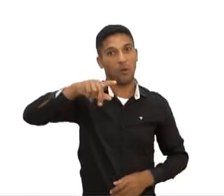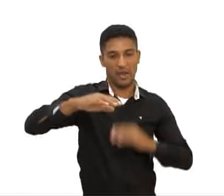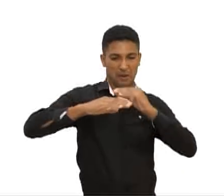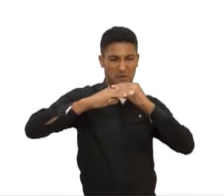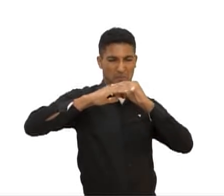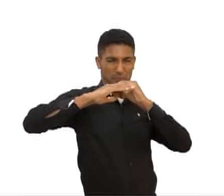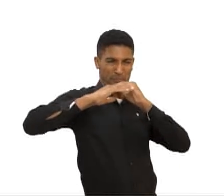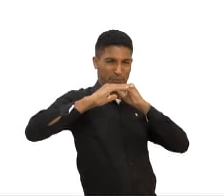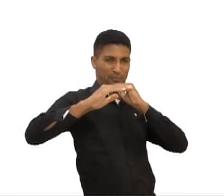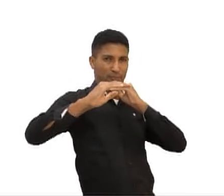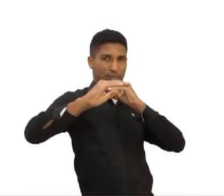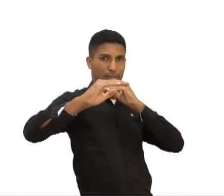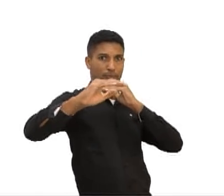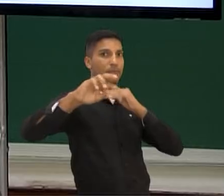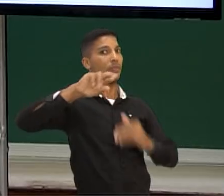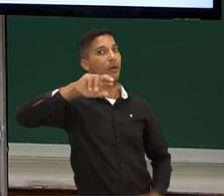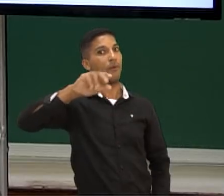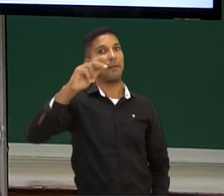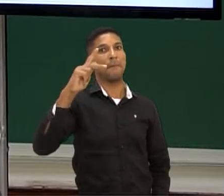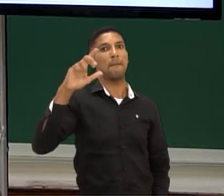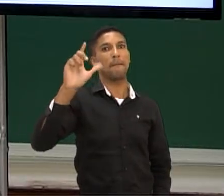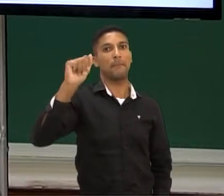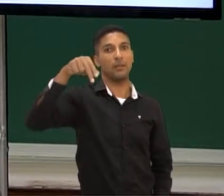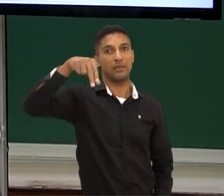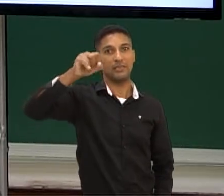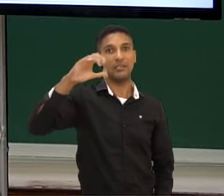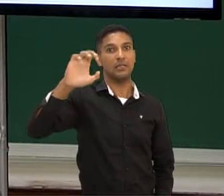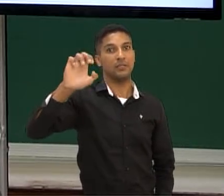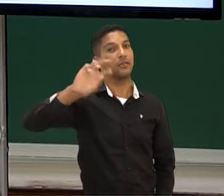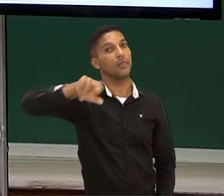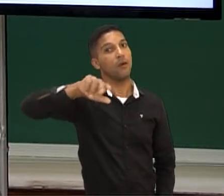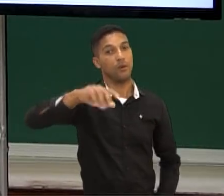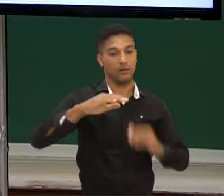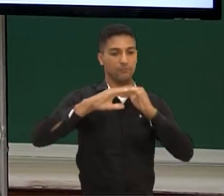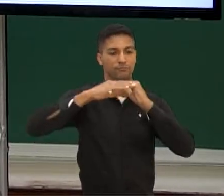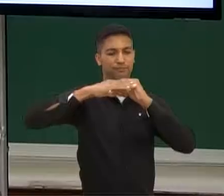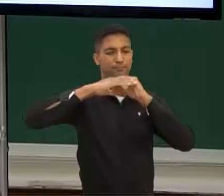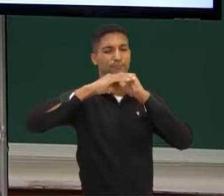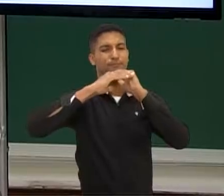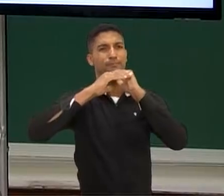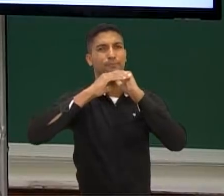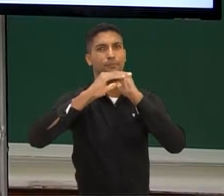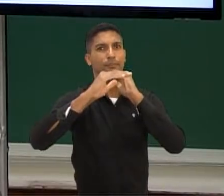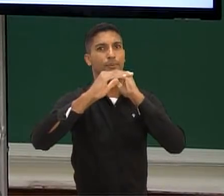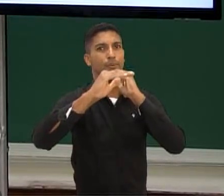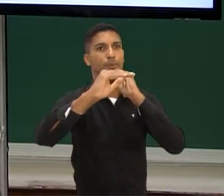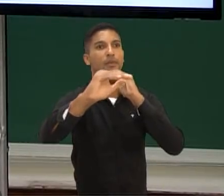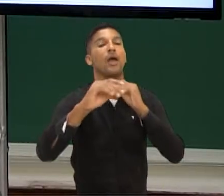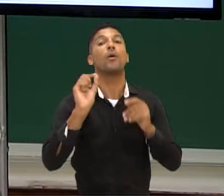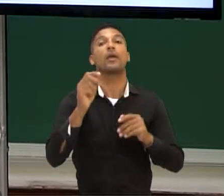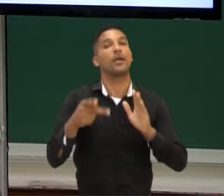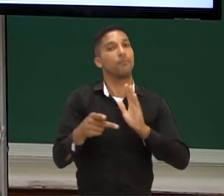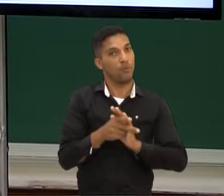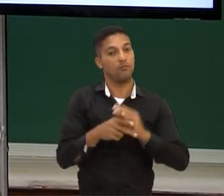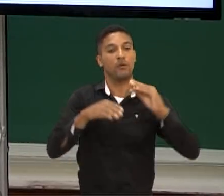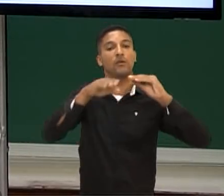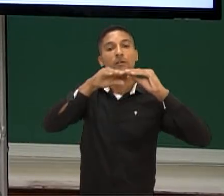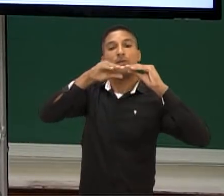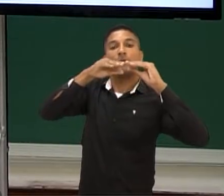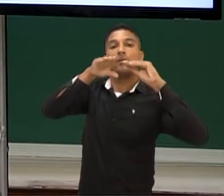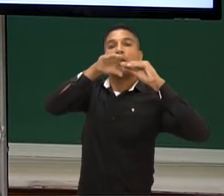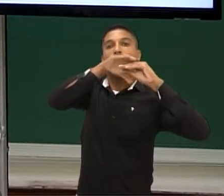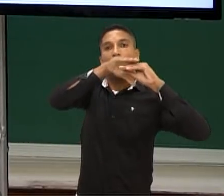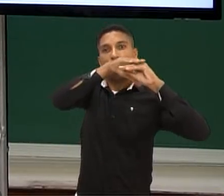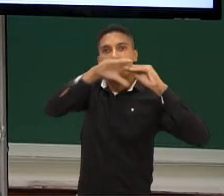observarem aqui, vocês já percebem que é um relevo alto, por isso o nome planalto.